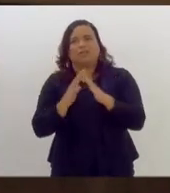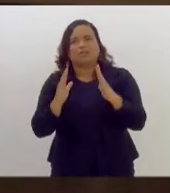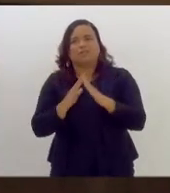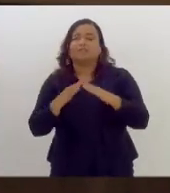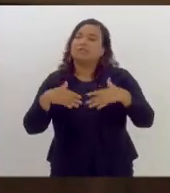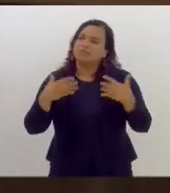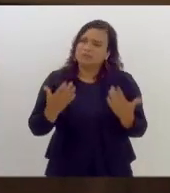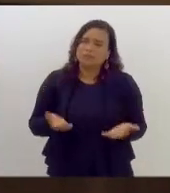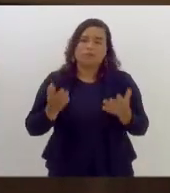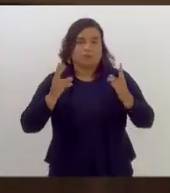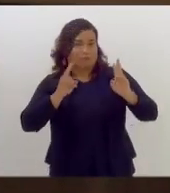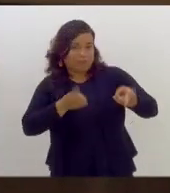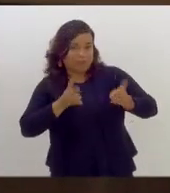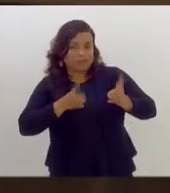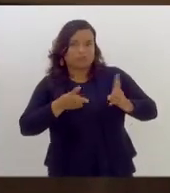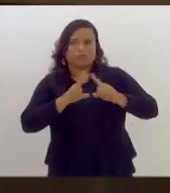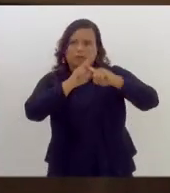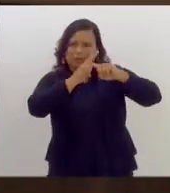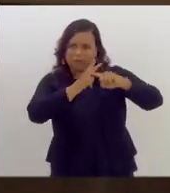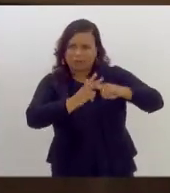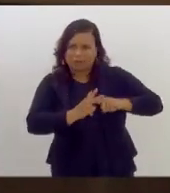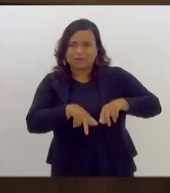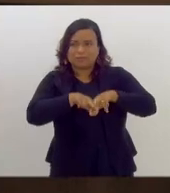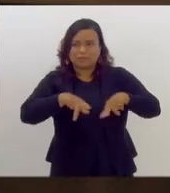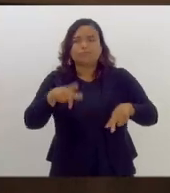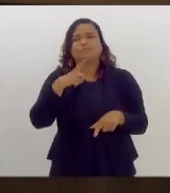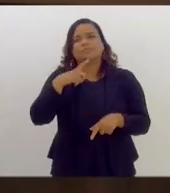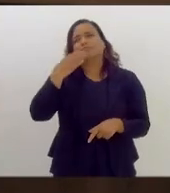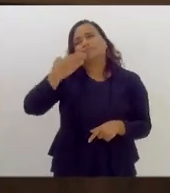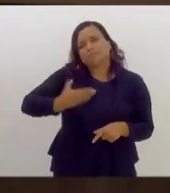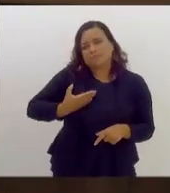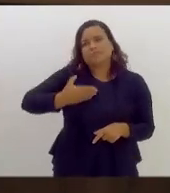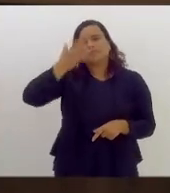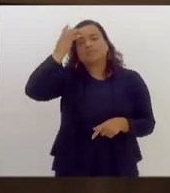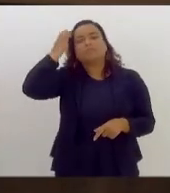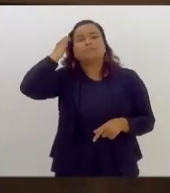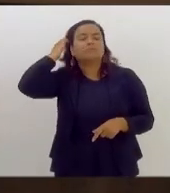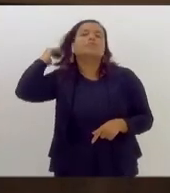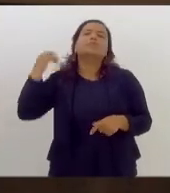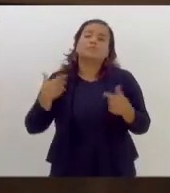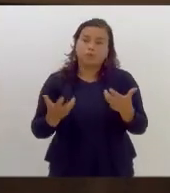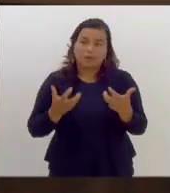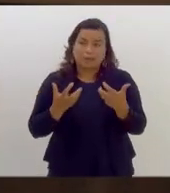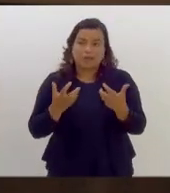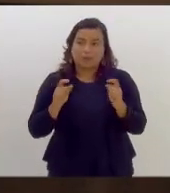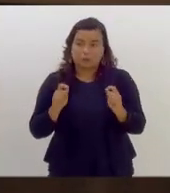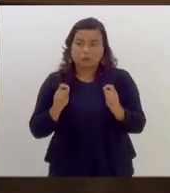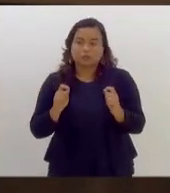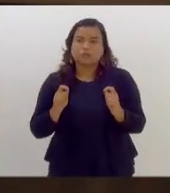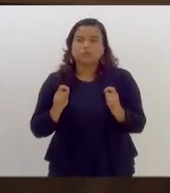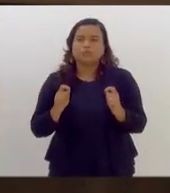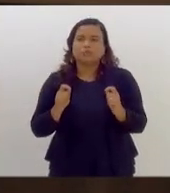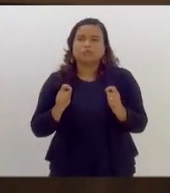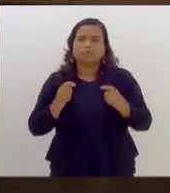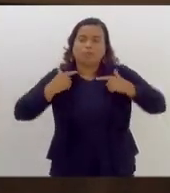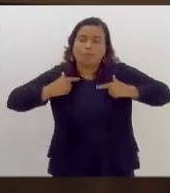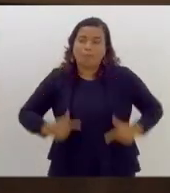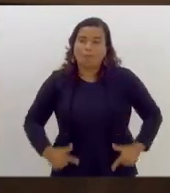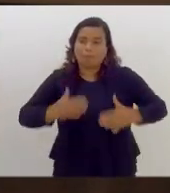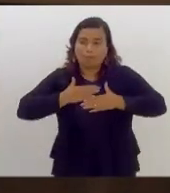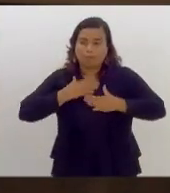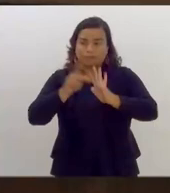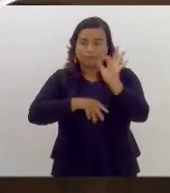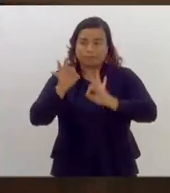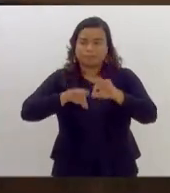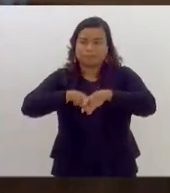mesmo tendo feito as correções que eram indispensáveis, eu queria deixar aqui a minha abstenção nesse